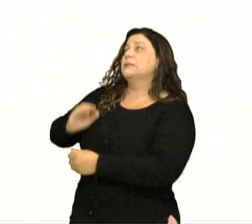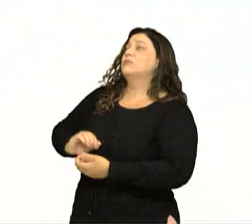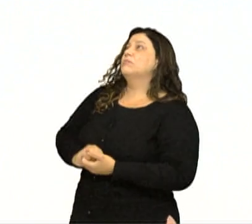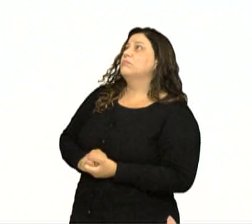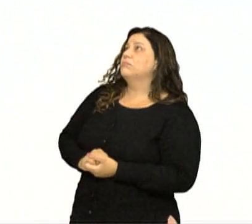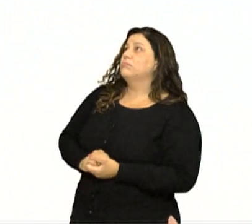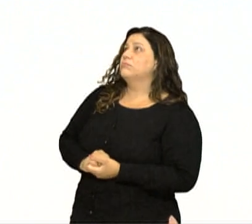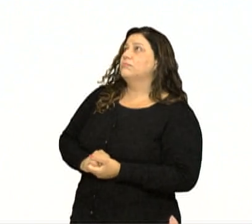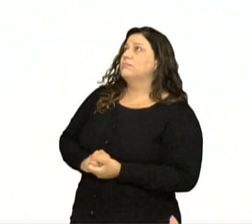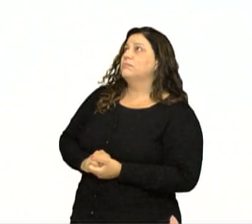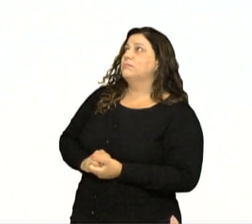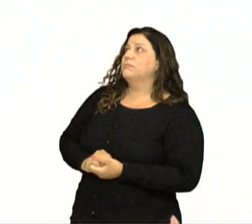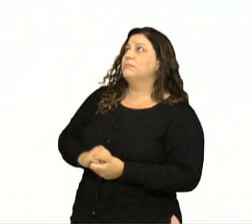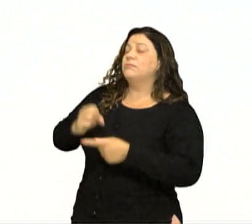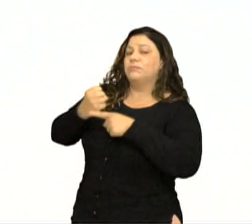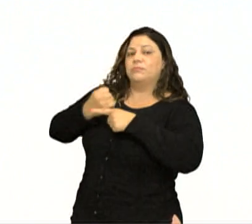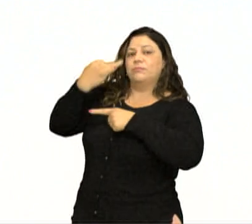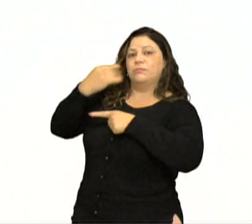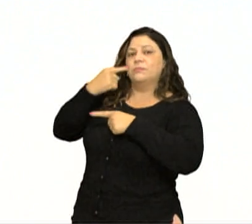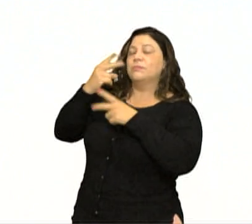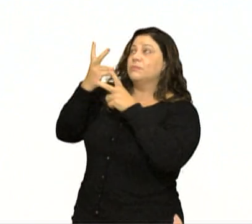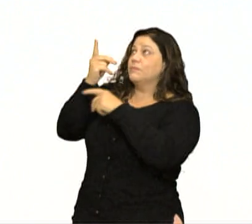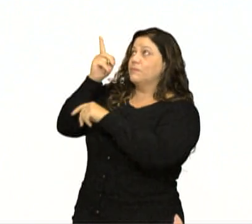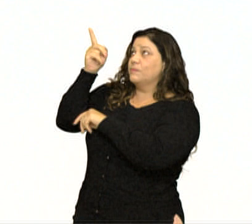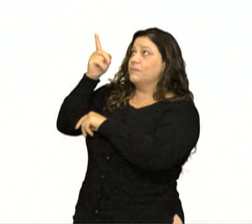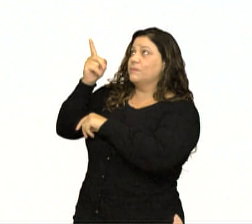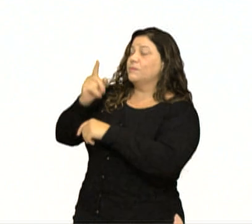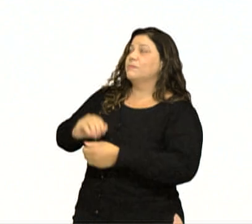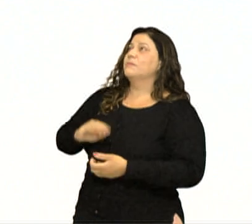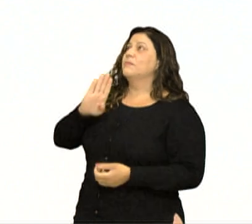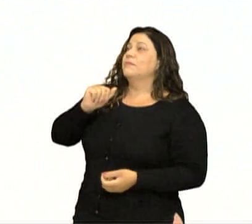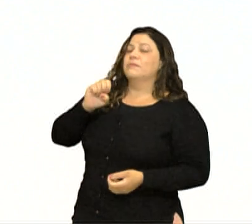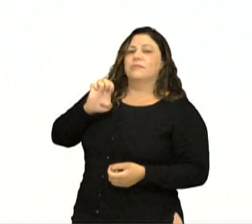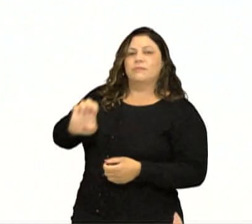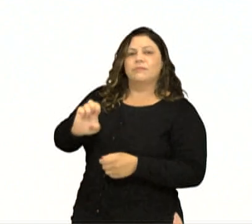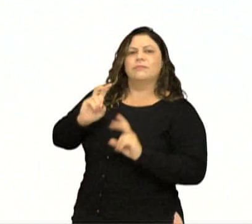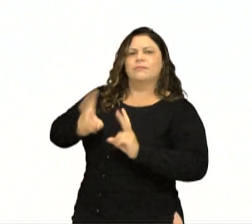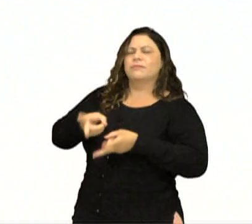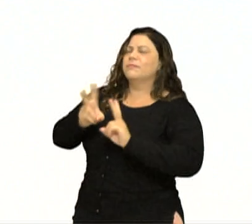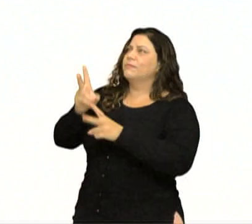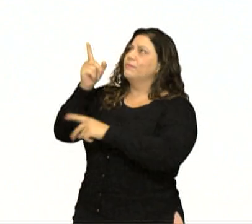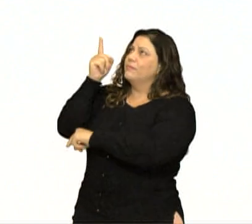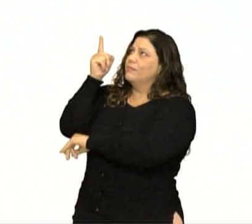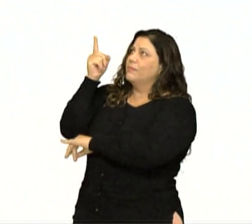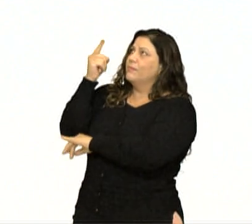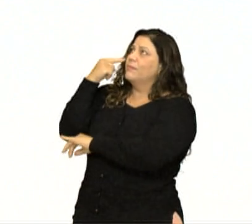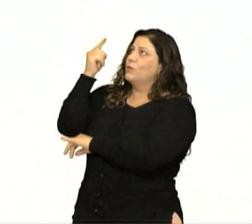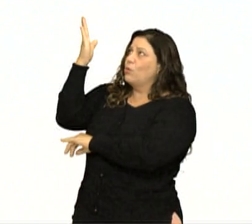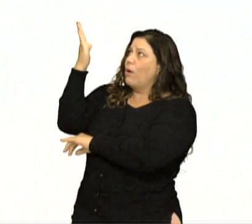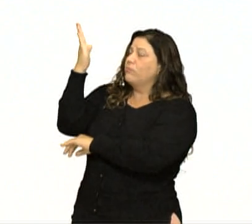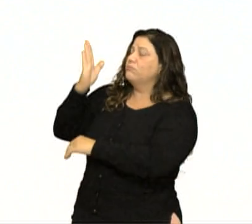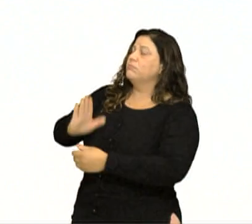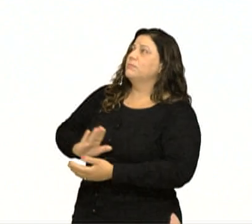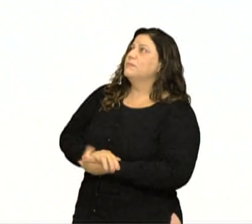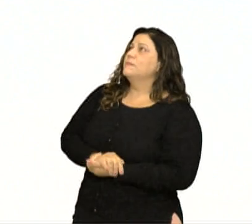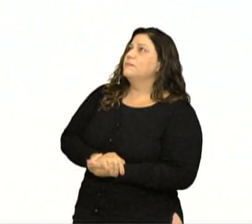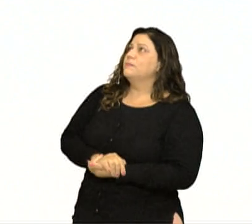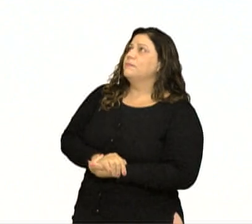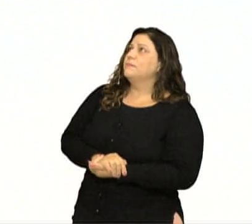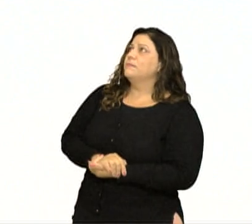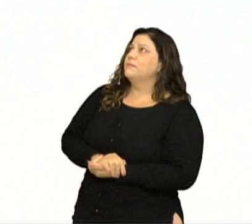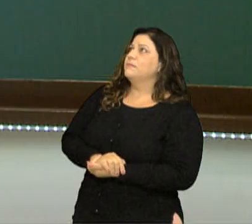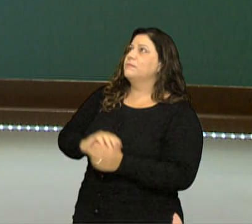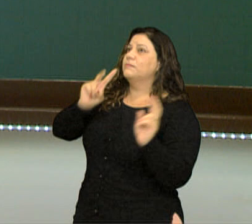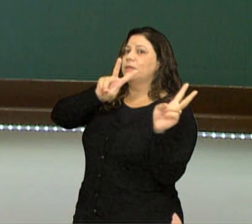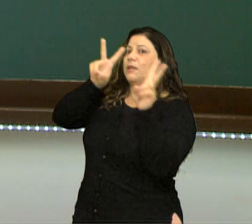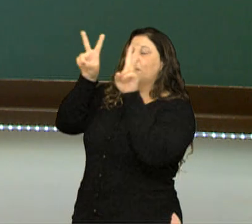de potência mesma base, você mantém a base e subtrai os expoentes. 11 menos 8 dá 3. Então você vai ter 25 vezes